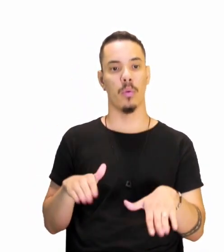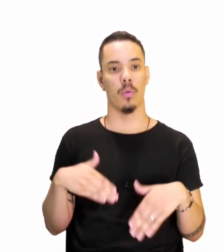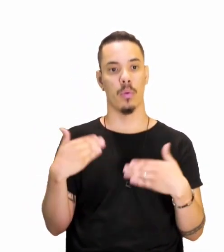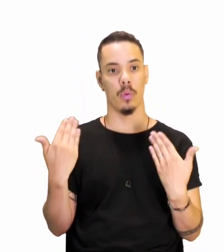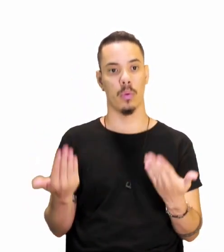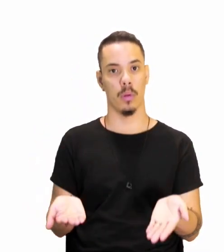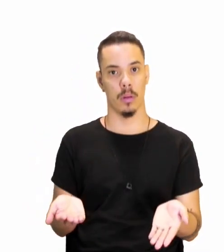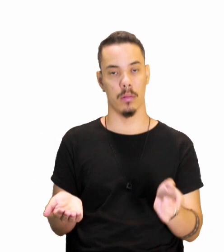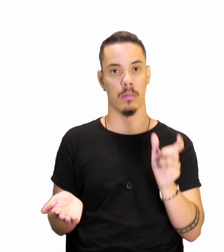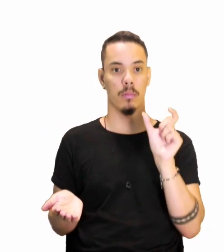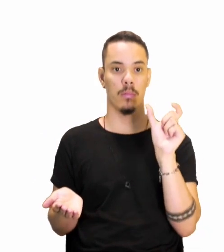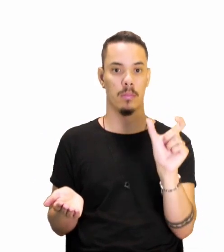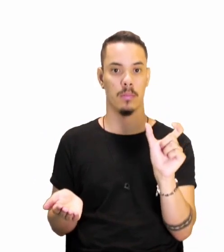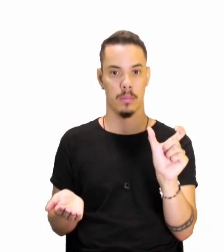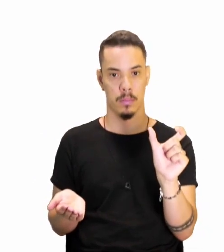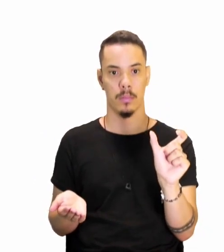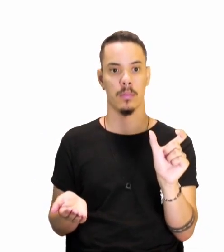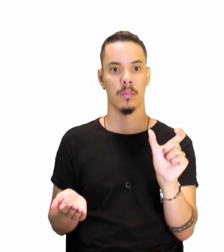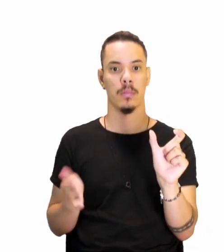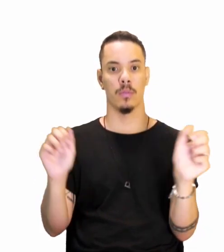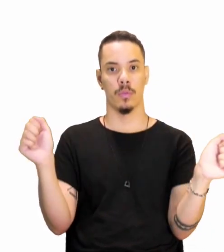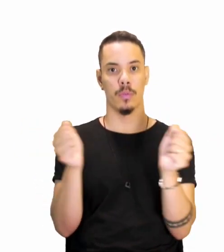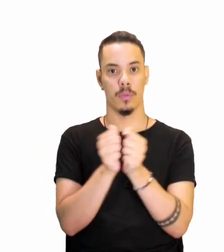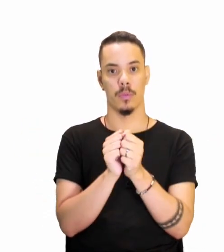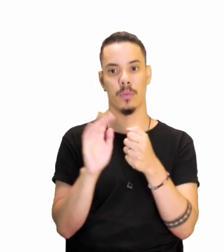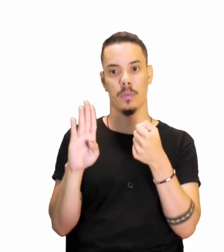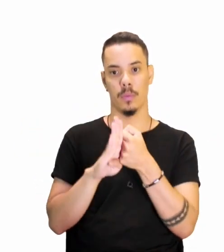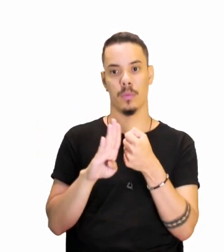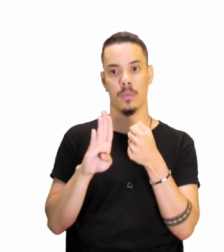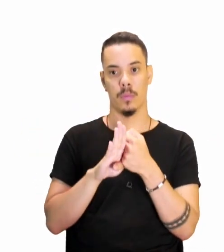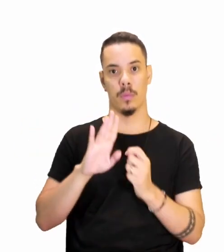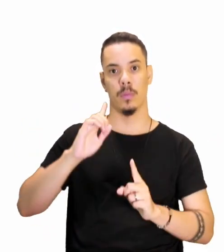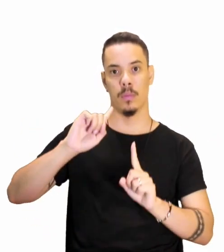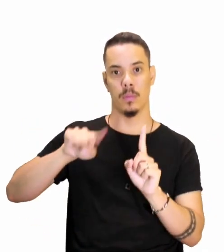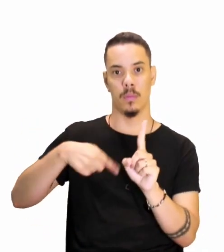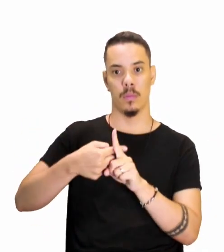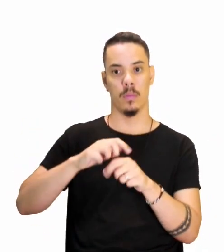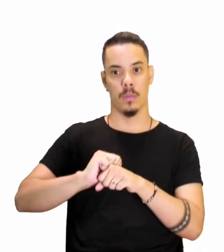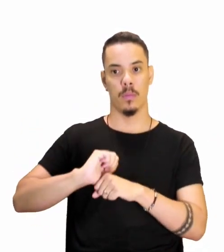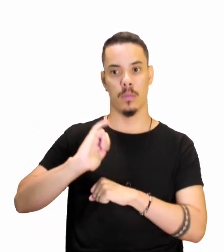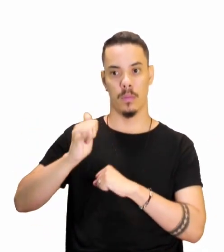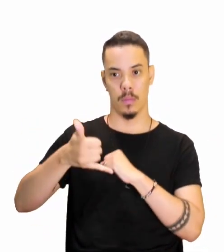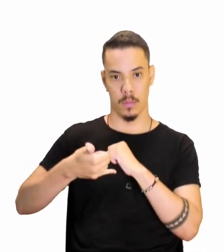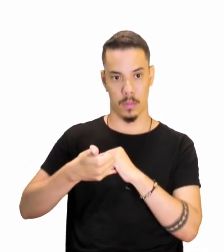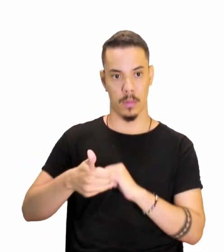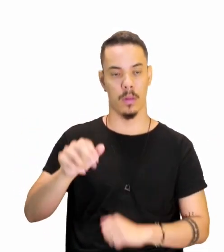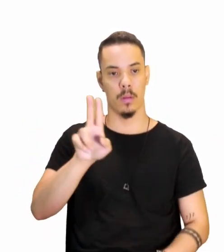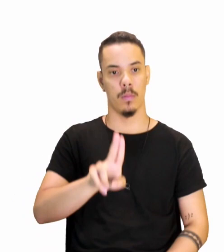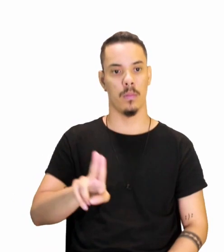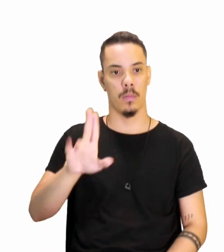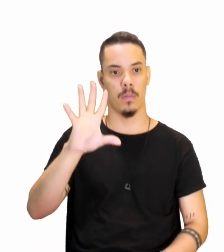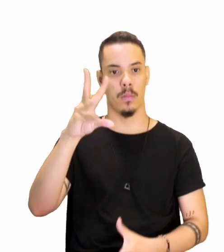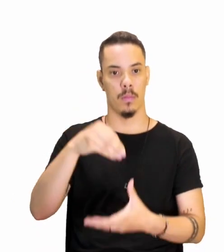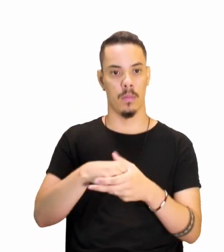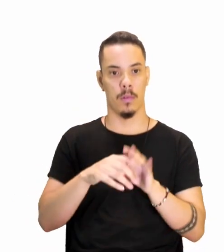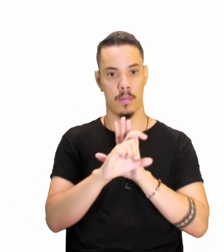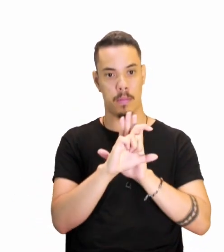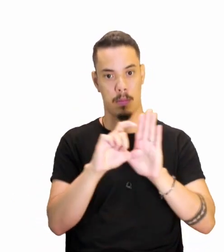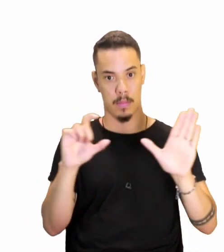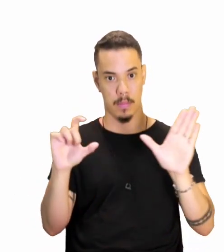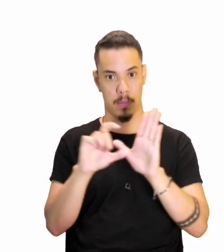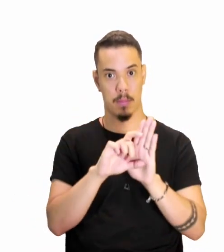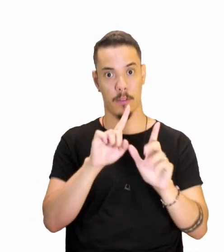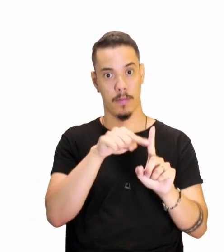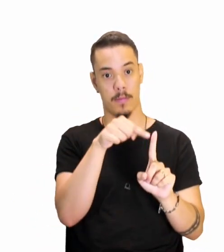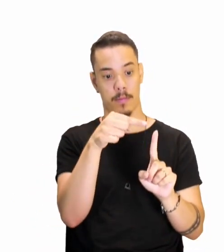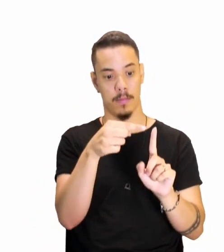expressão, né, formada por substantivo mais adjetivo, utilizada no parágrafo